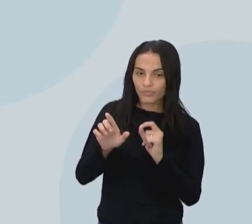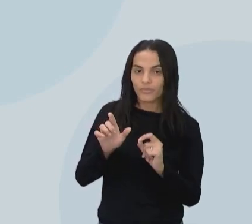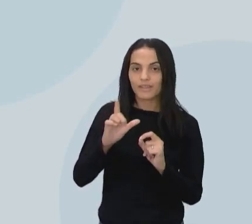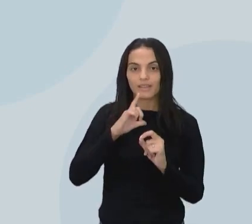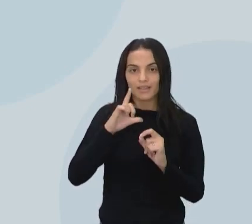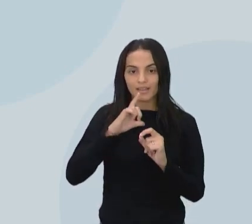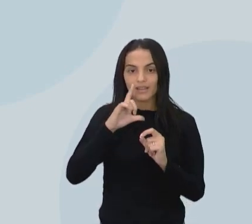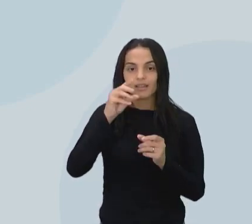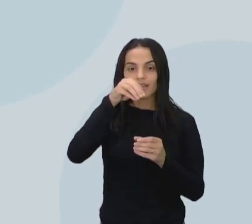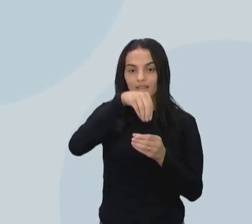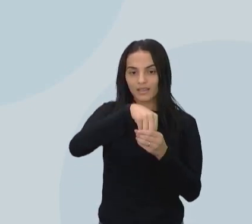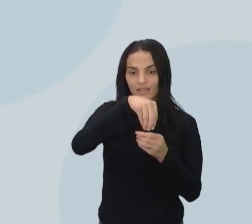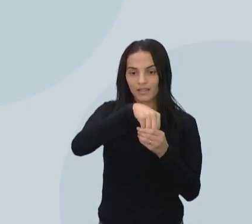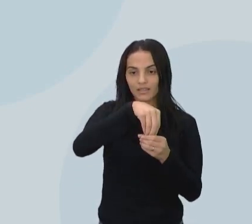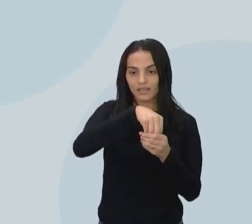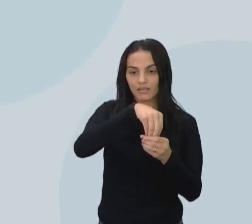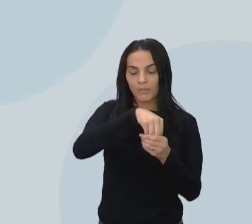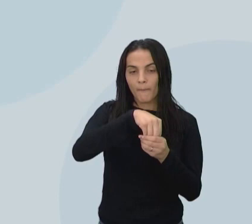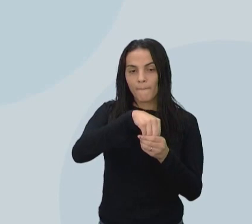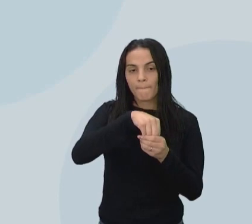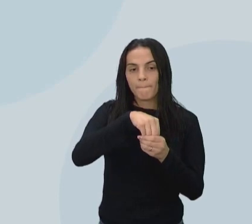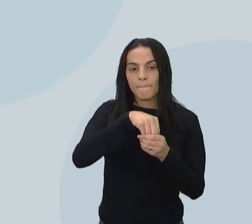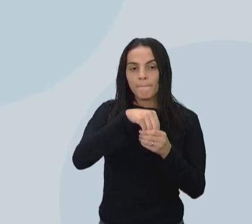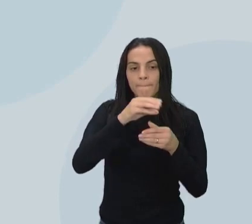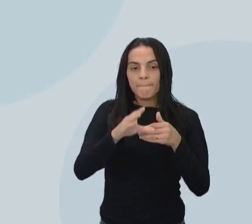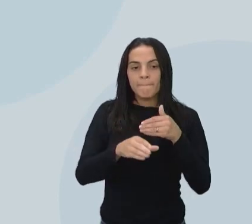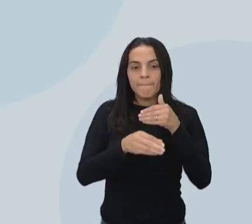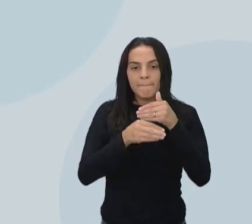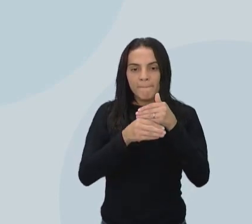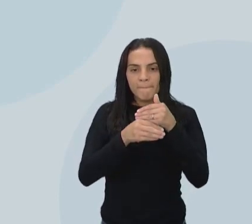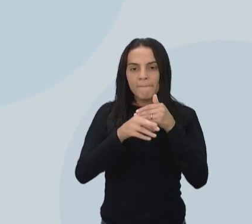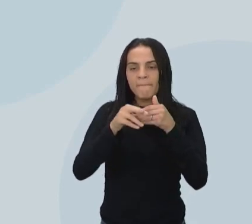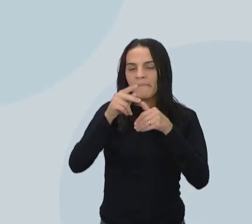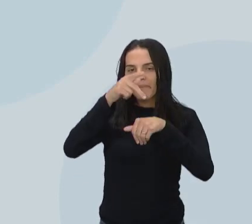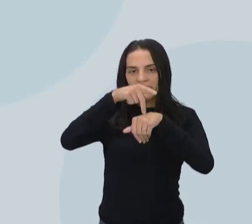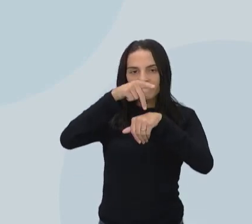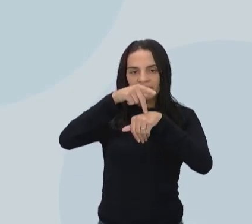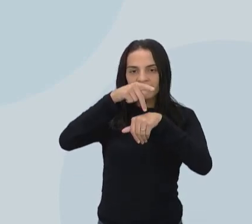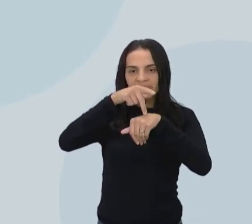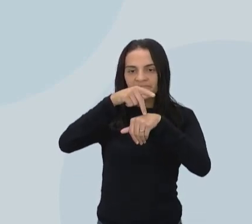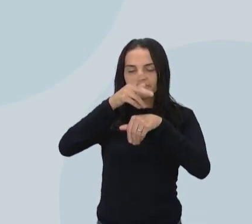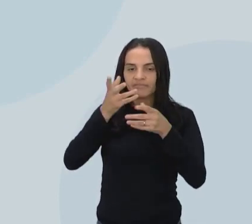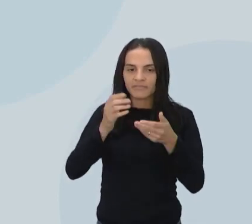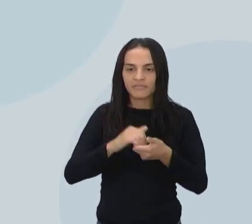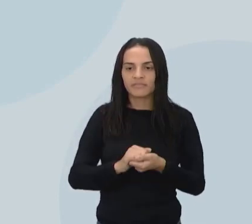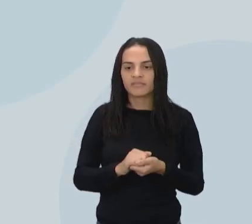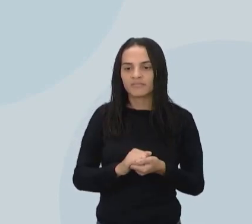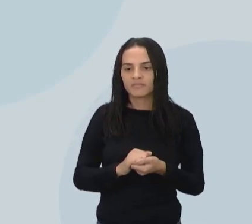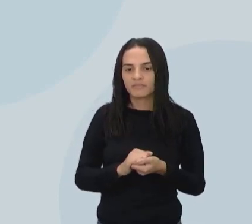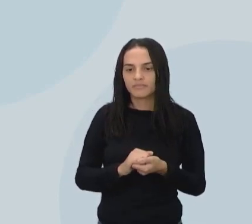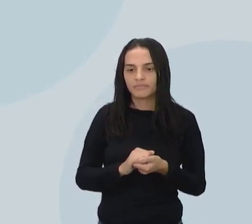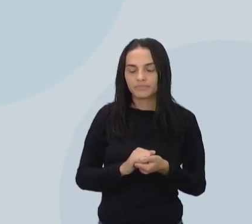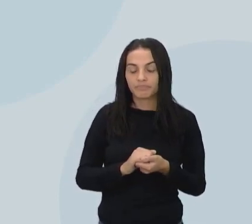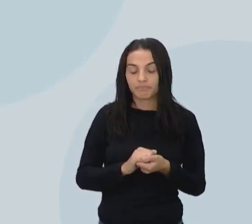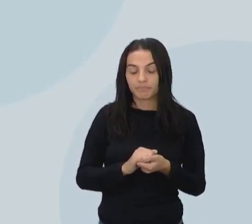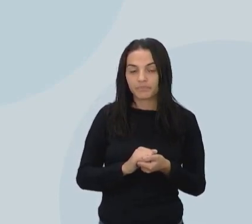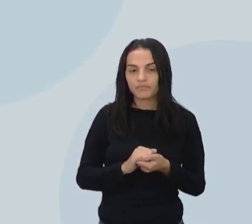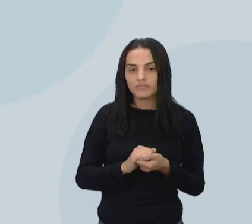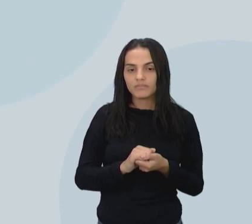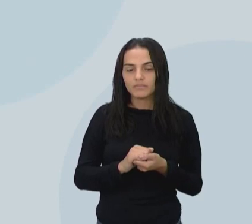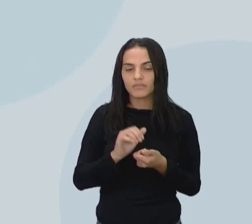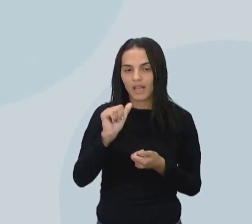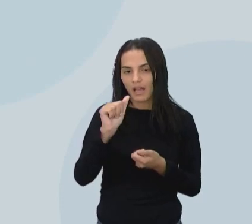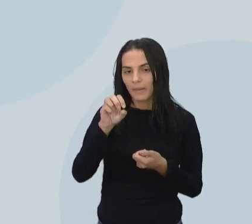obtido vamos falar assim, de compostos rochosos. Ele é a forma de se obter